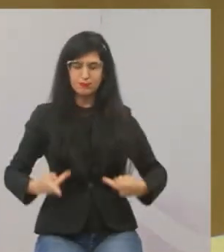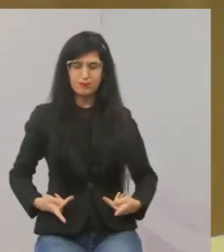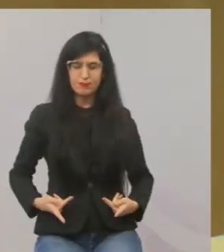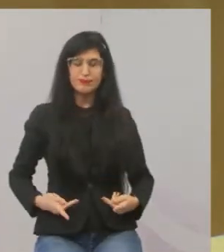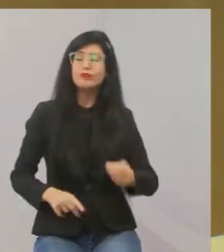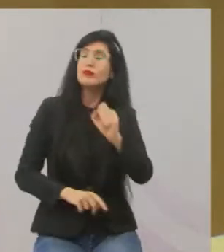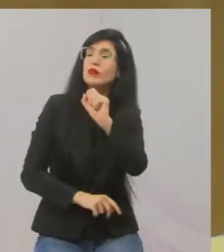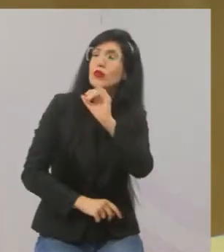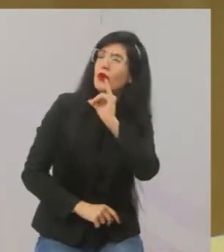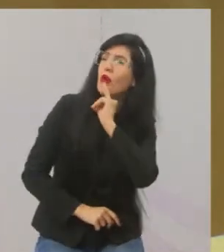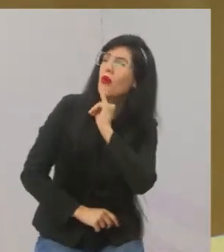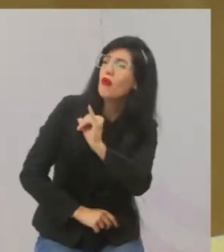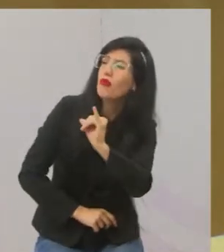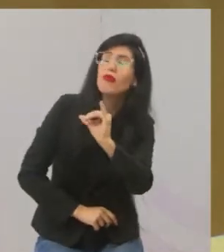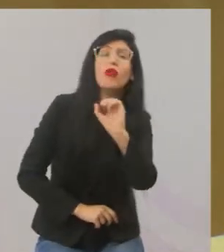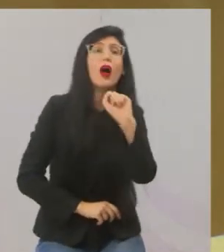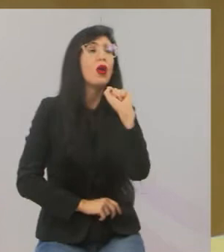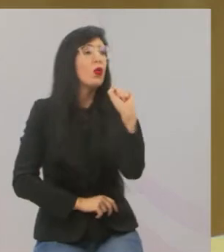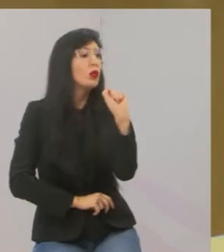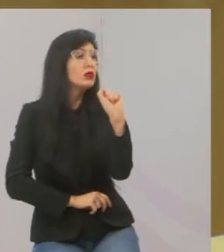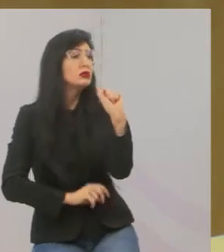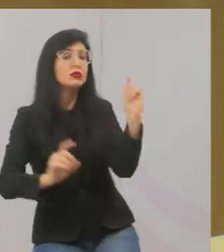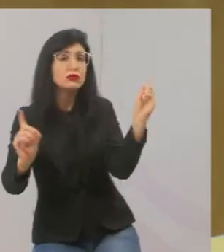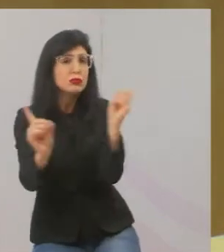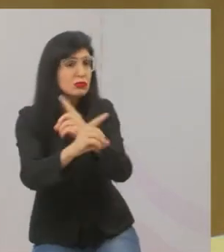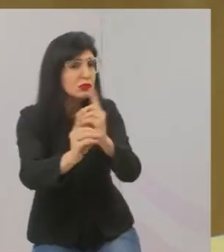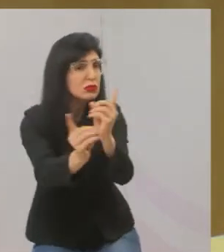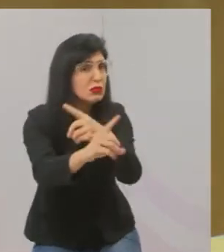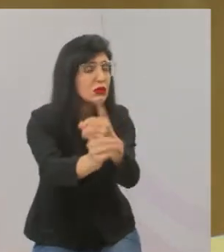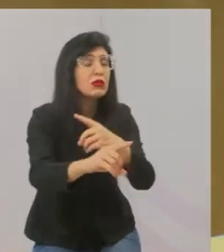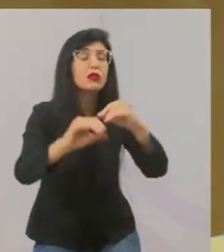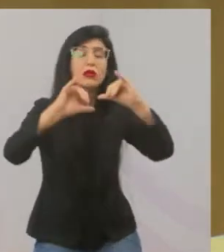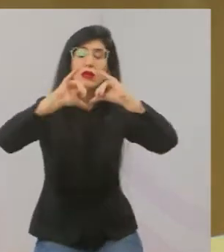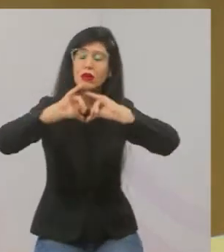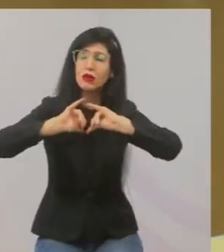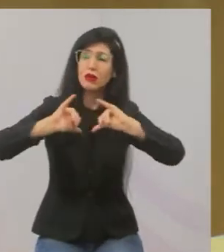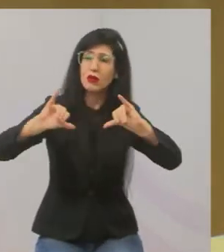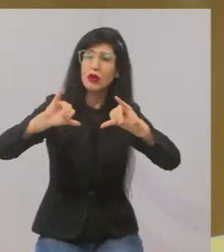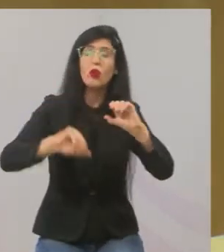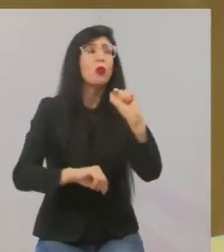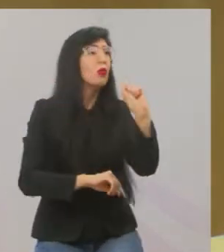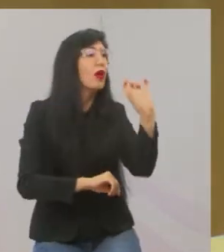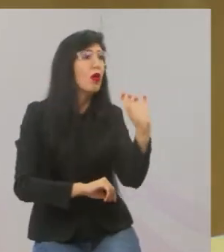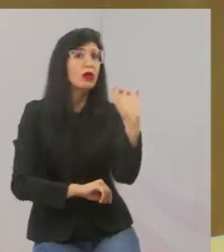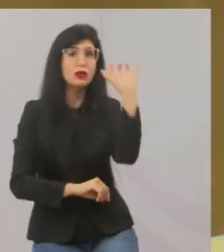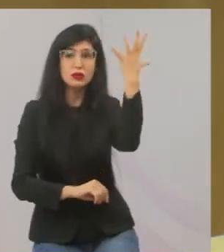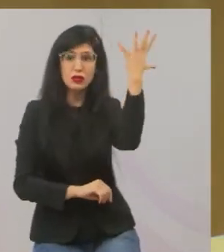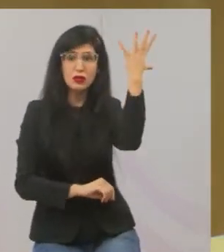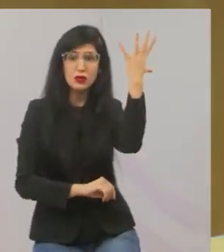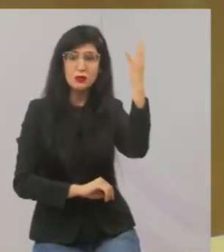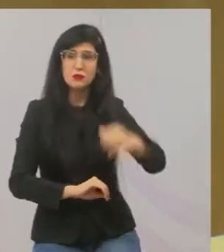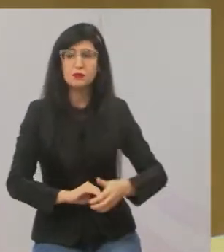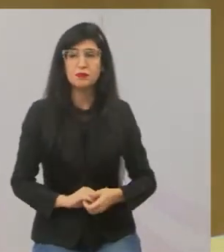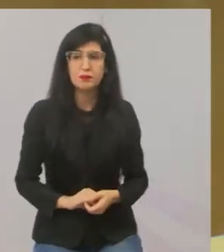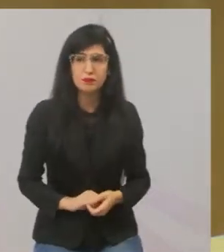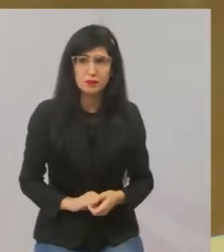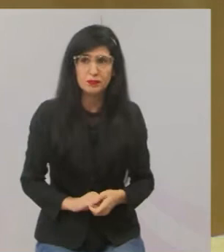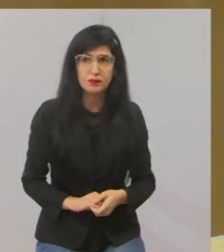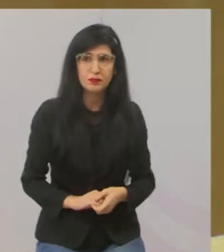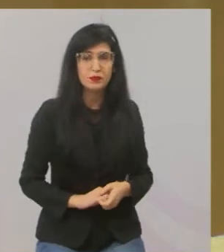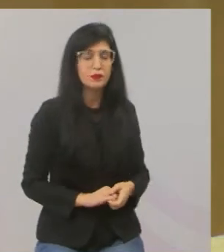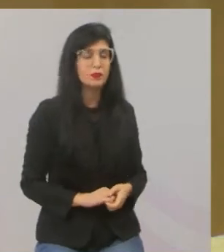que se passa e anuncie o que deve acontecer. Não